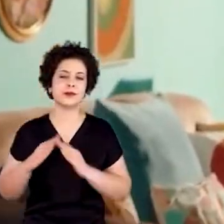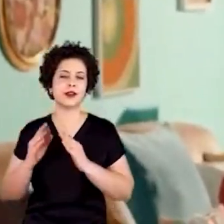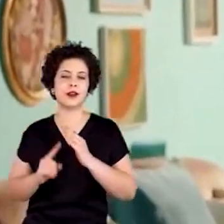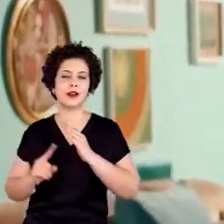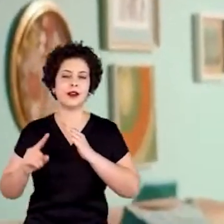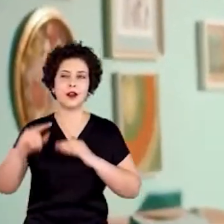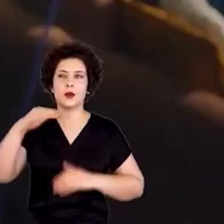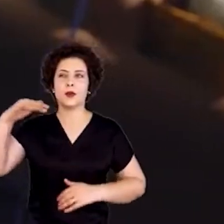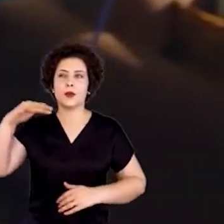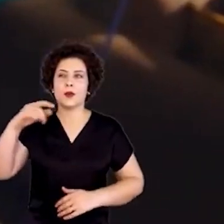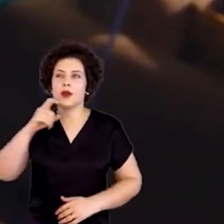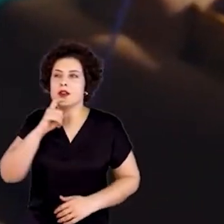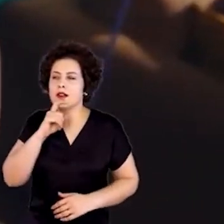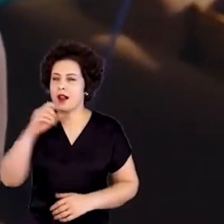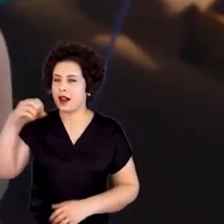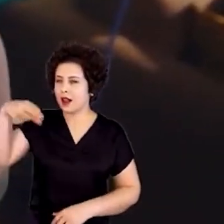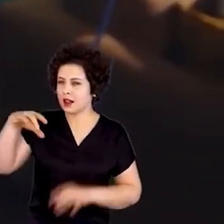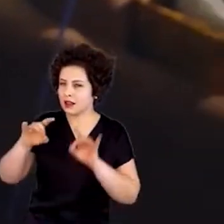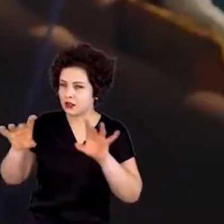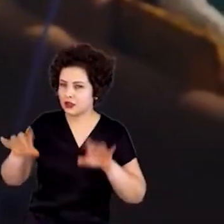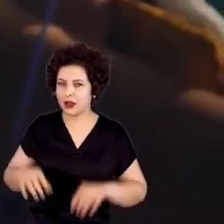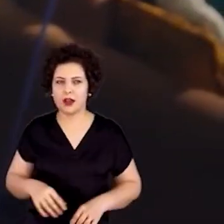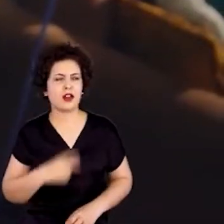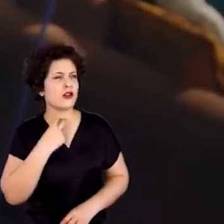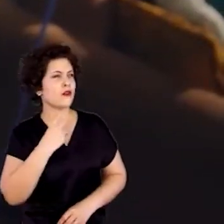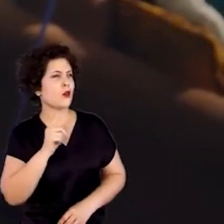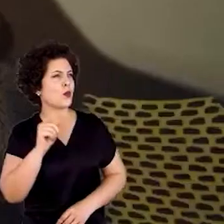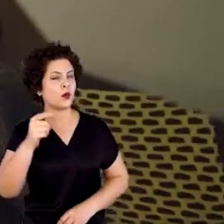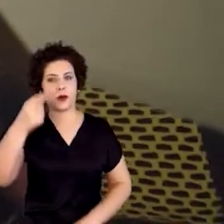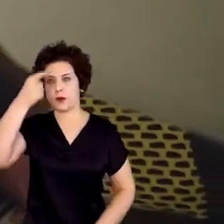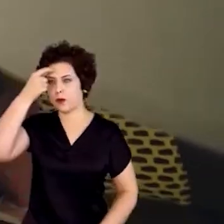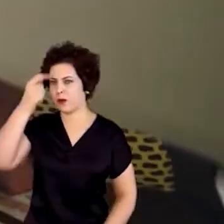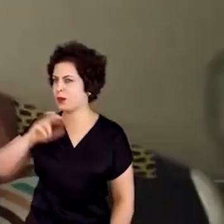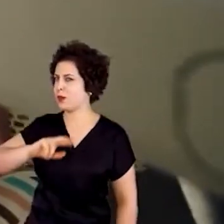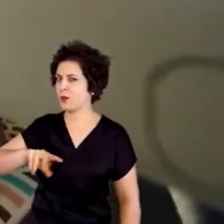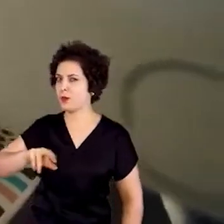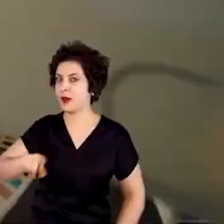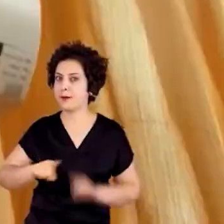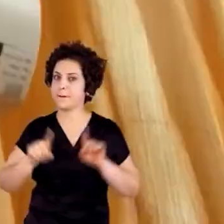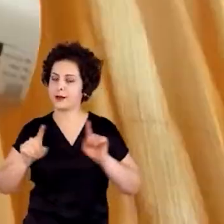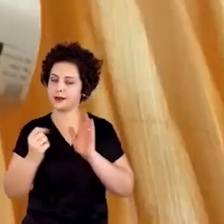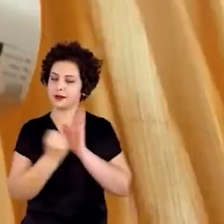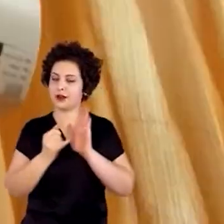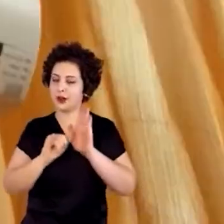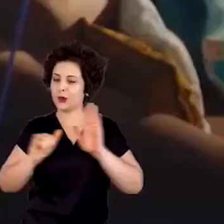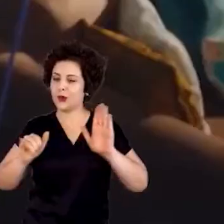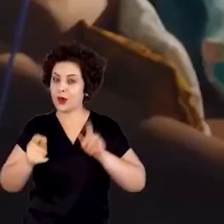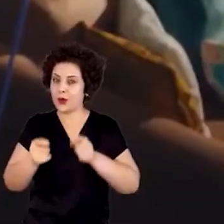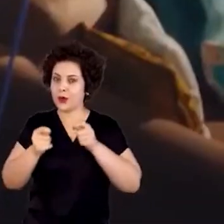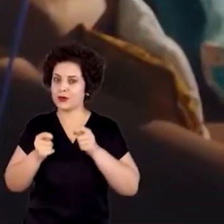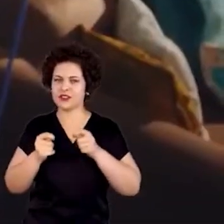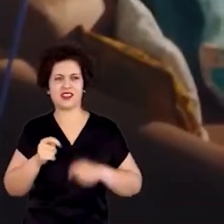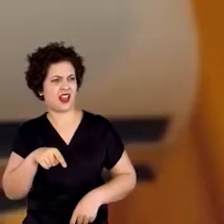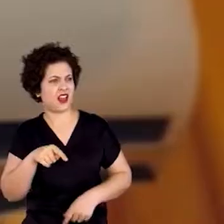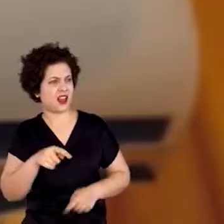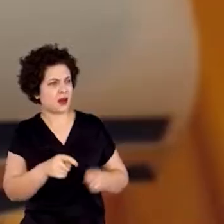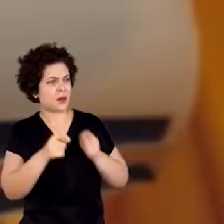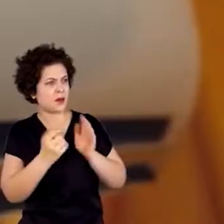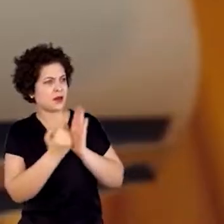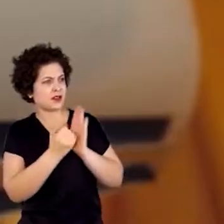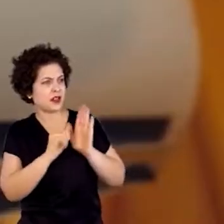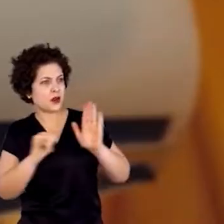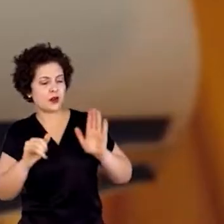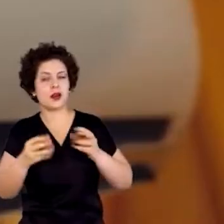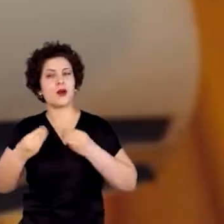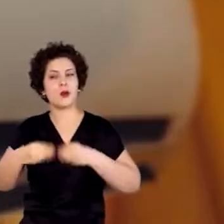Psiu, vai sair e deixar o ar ligado, é? Que voz é essa? Podia ser a sua consciência, mas sou eu. Selo pro céu.